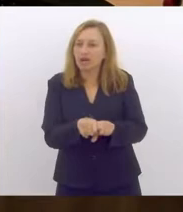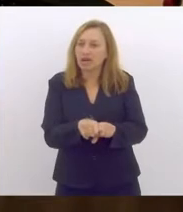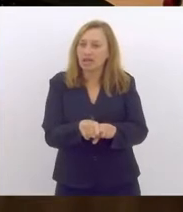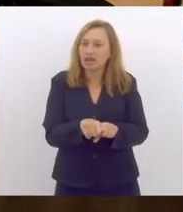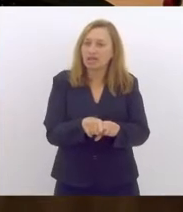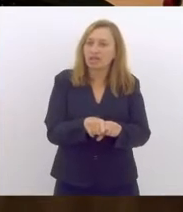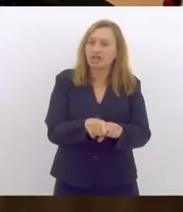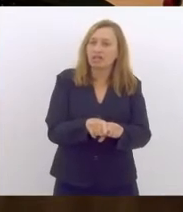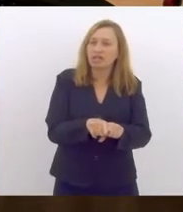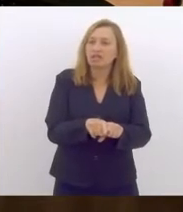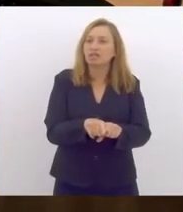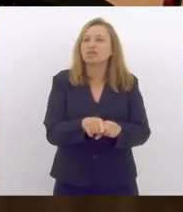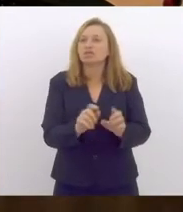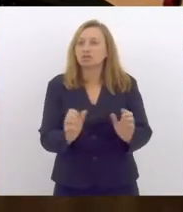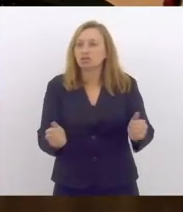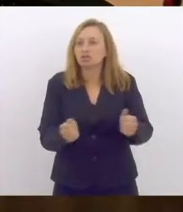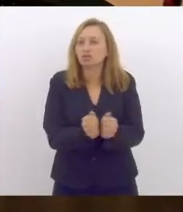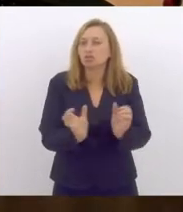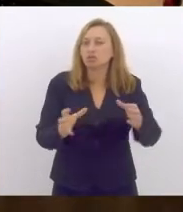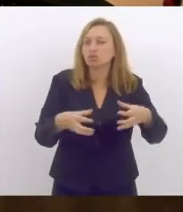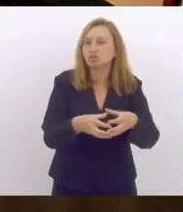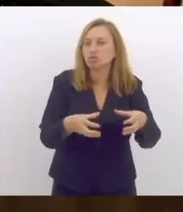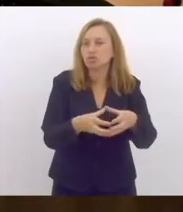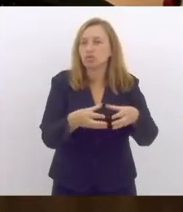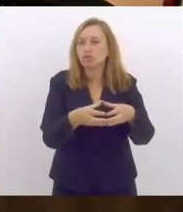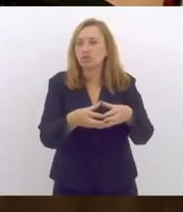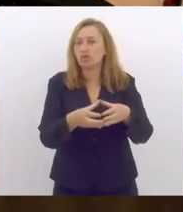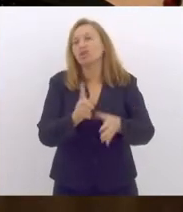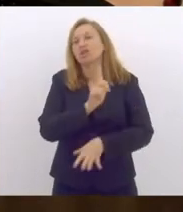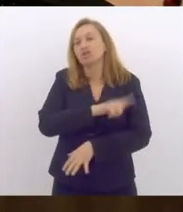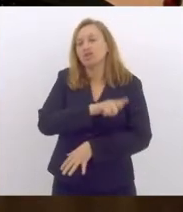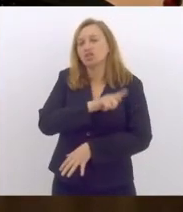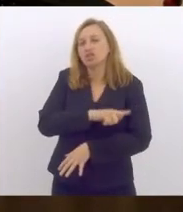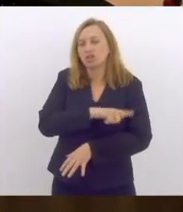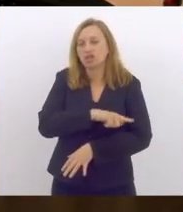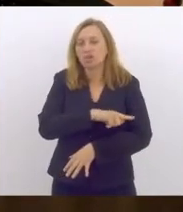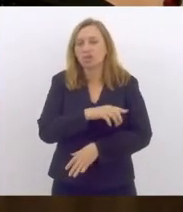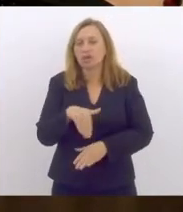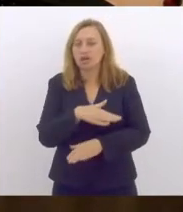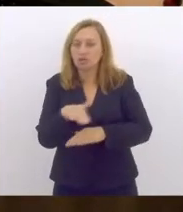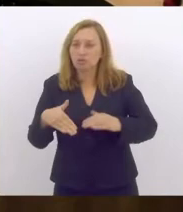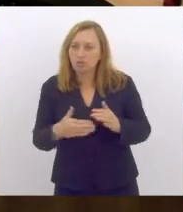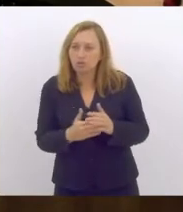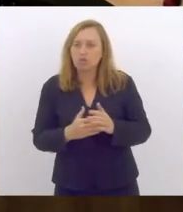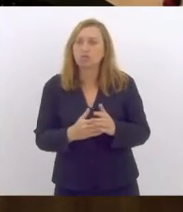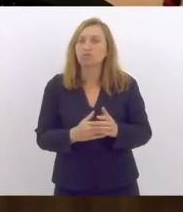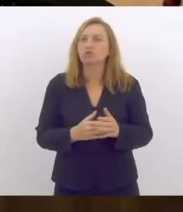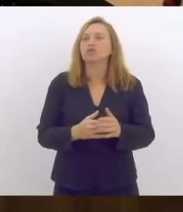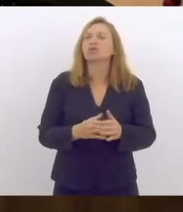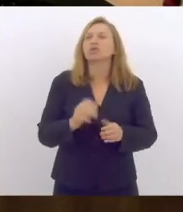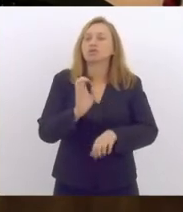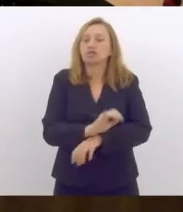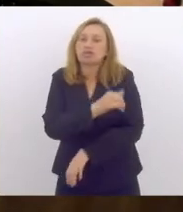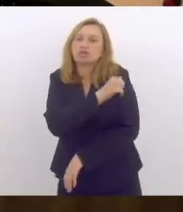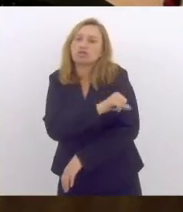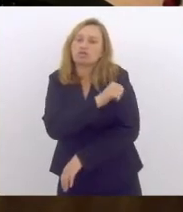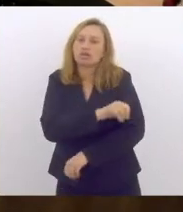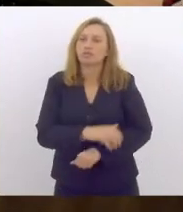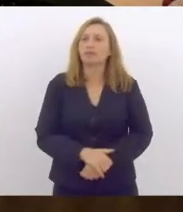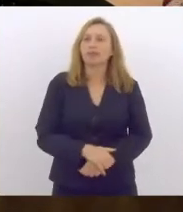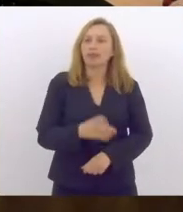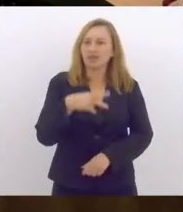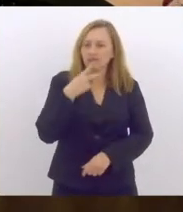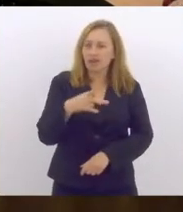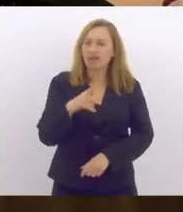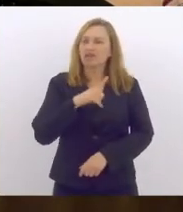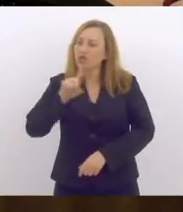SAs dos clubes, pois é isso que vai garantir gestão e saúde financeira para os clubes do Estado do Rio de Janeiro. E dizer que